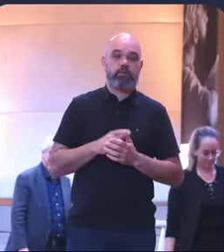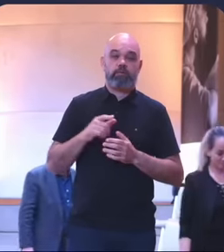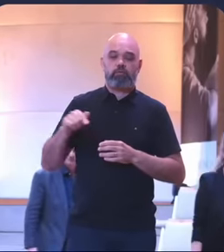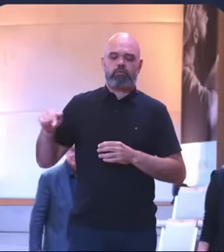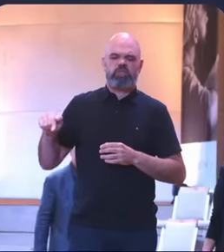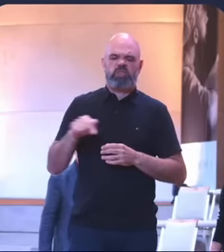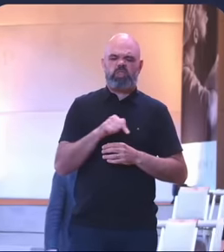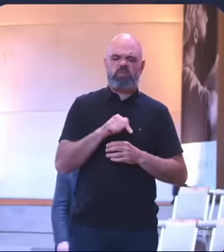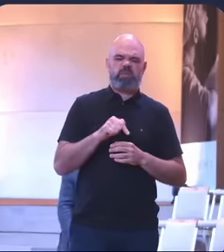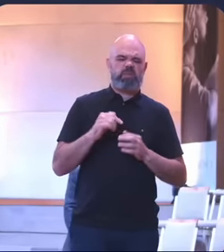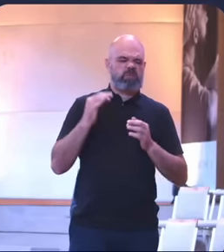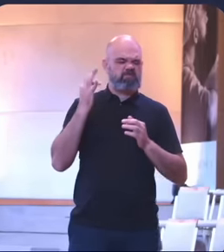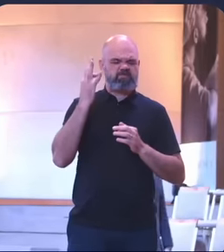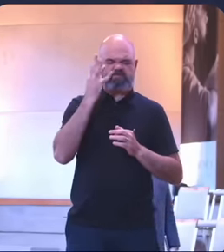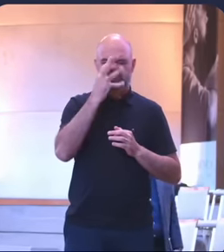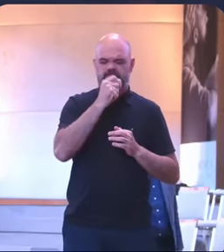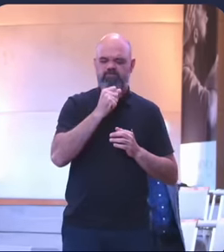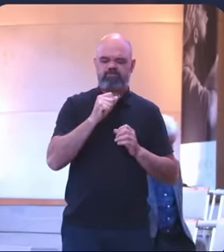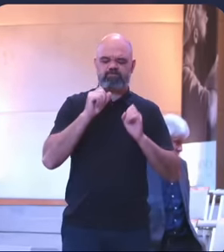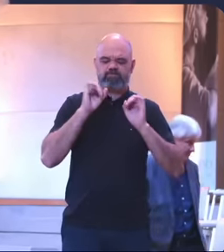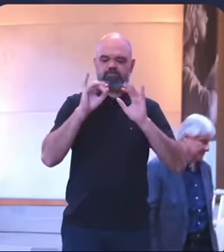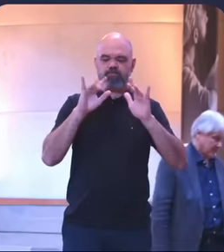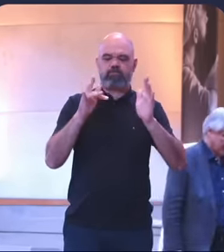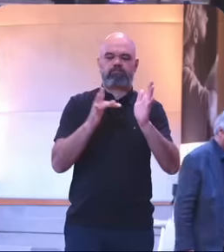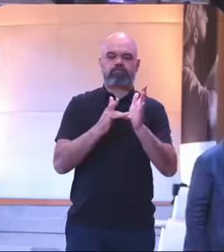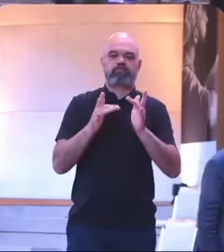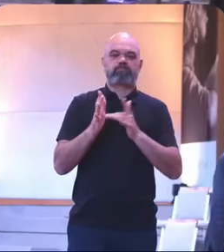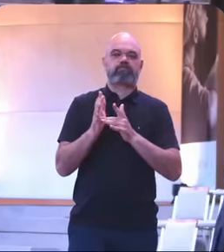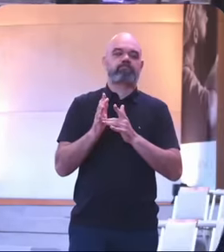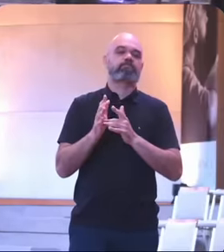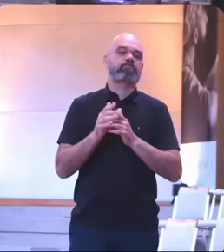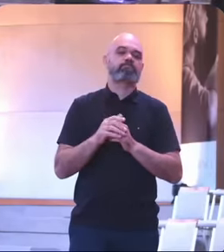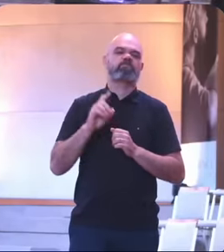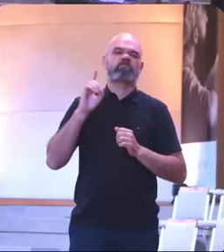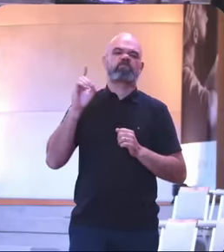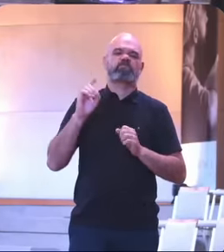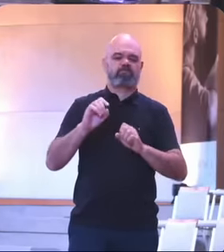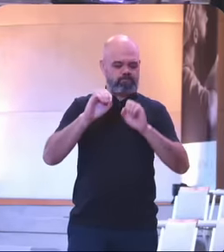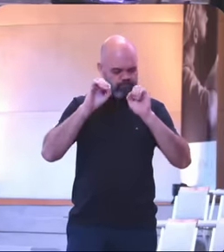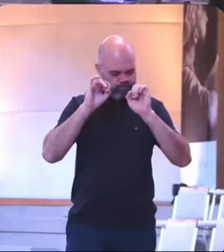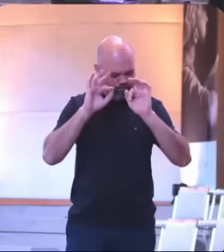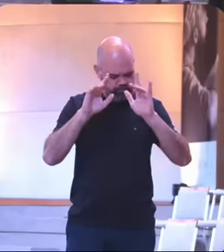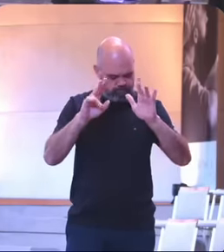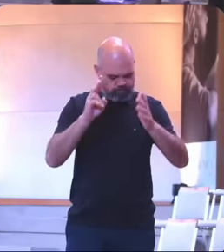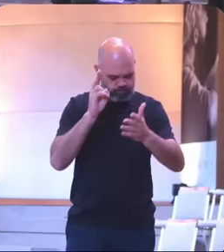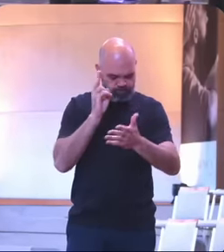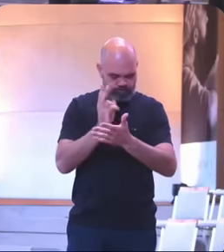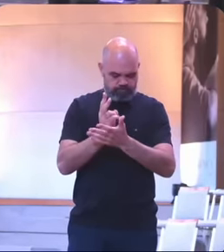uma semana linda, abençoada por Jesus. Amém. Deus te abençoe.